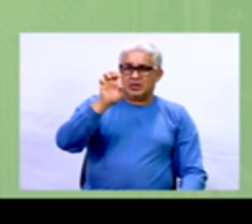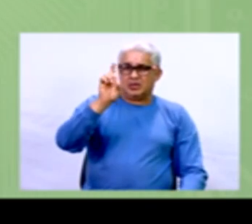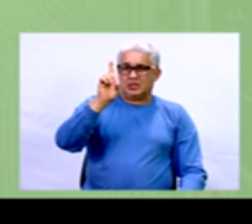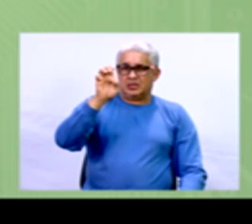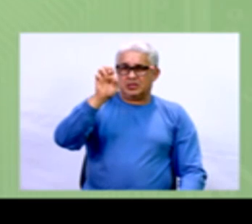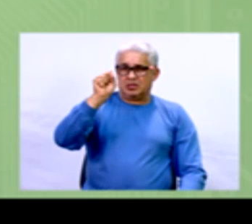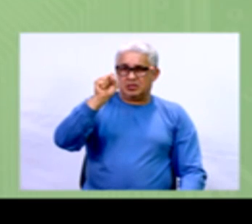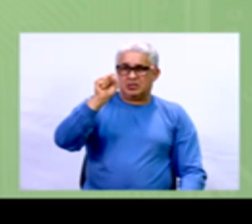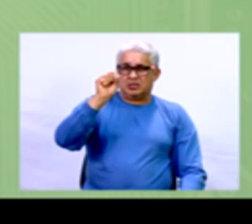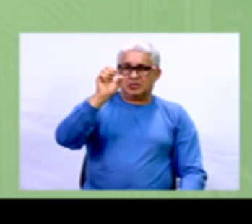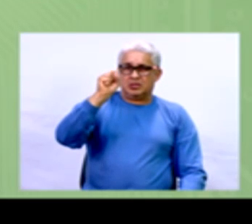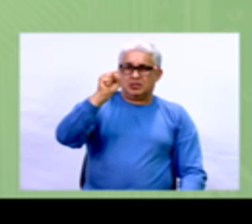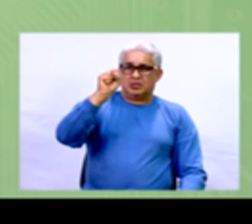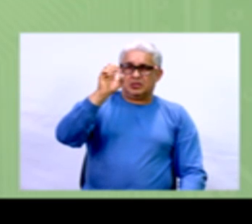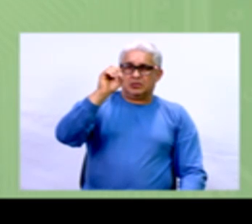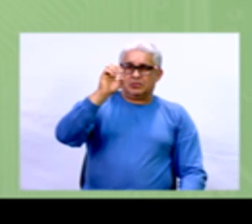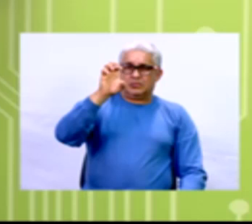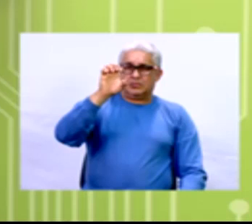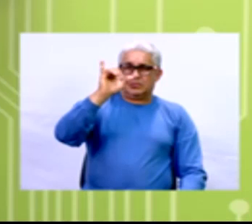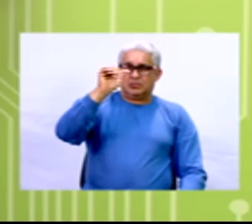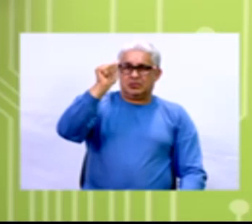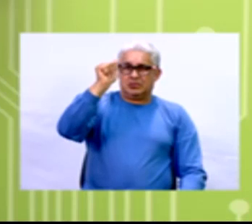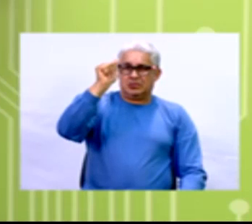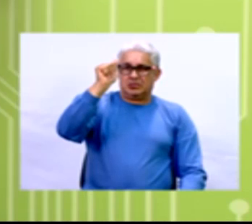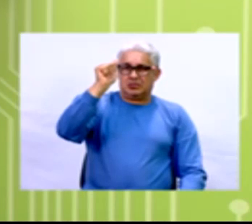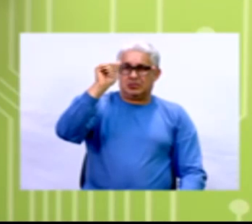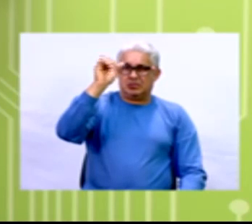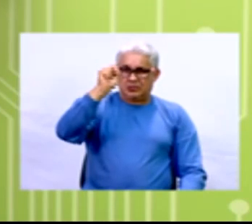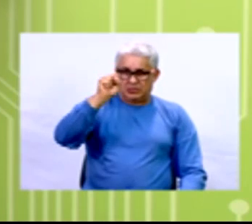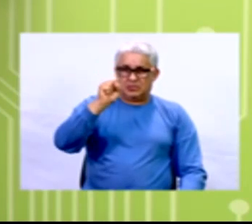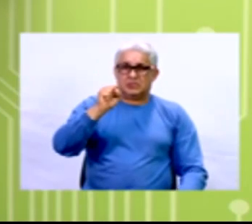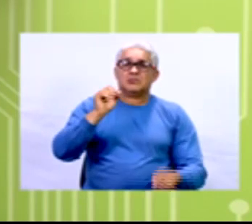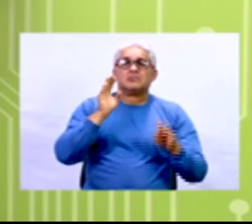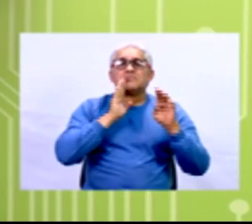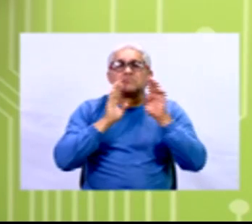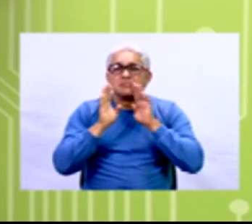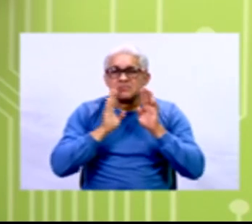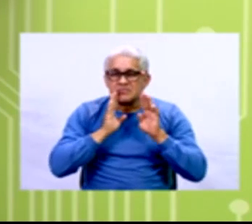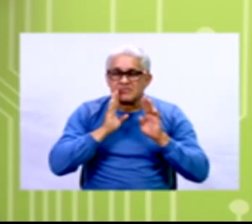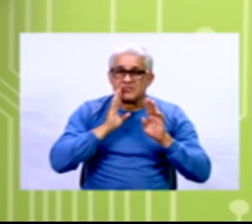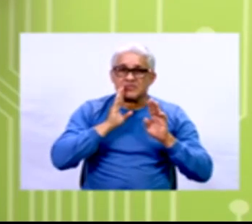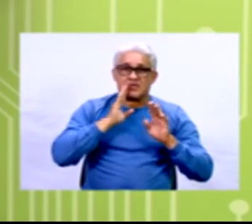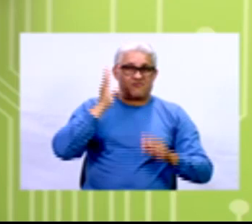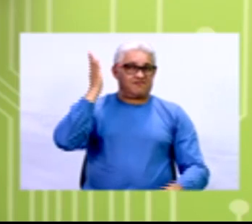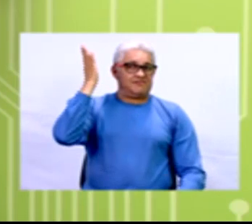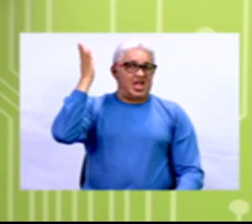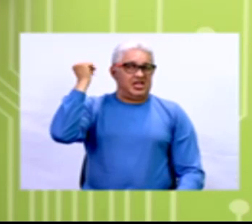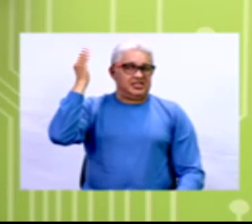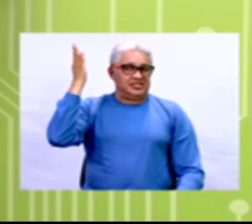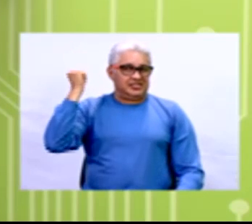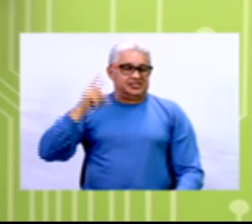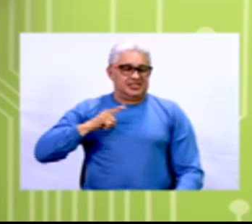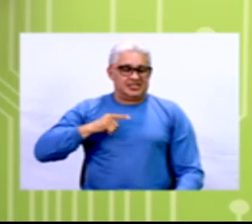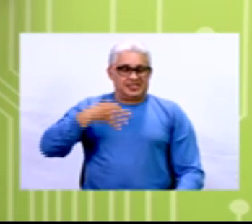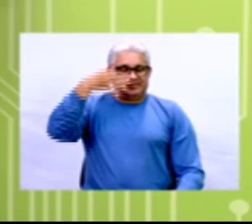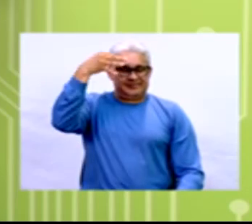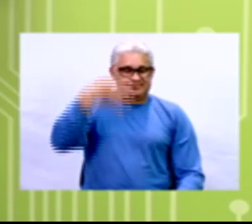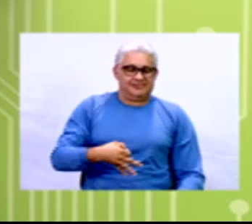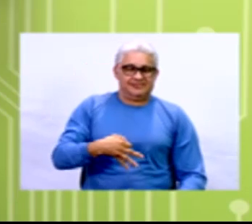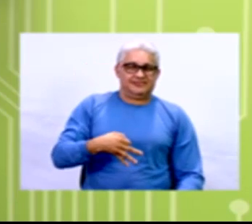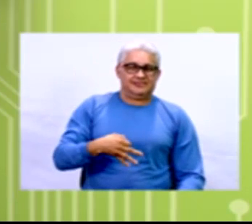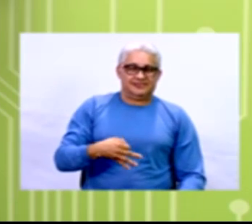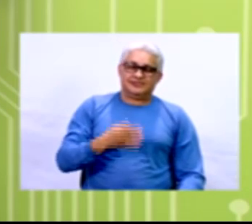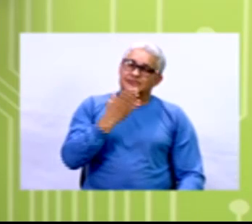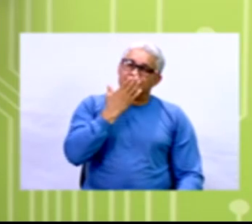redes sociais. O Facebook é só um exemplo delas, né? É o mais popular, mais pop. Tenho certeza que esse tipo